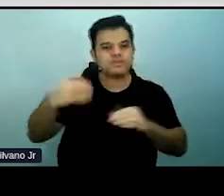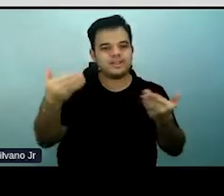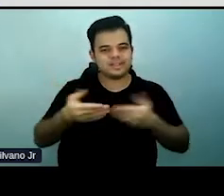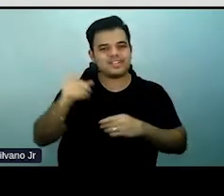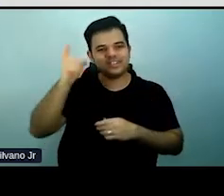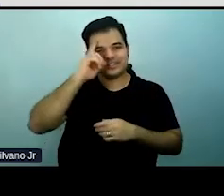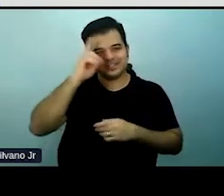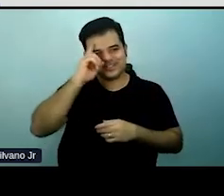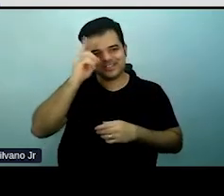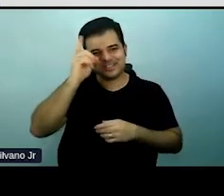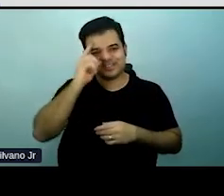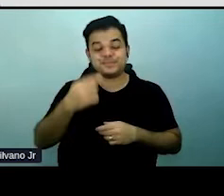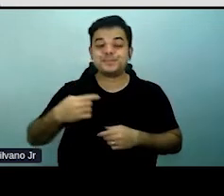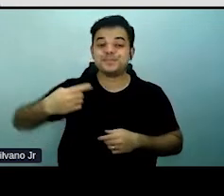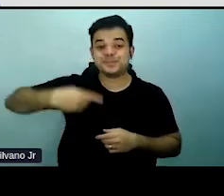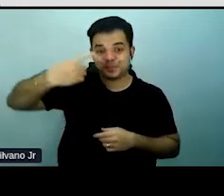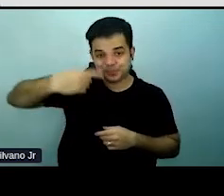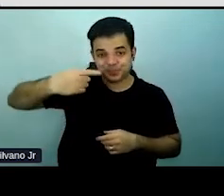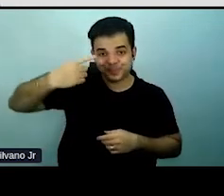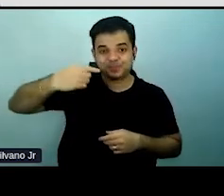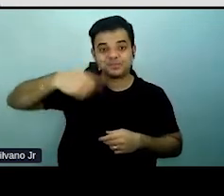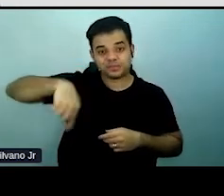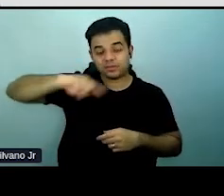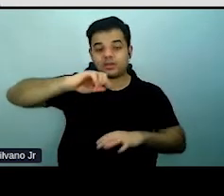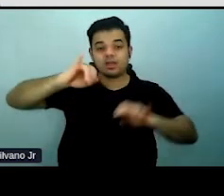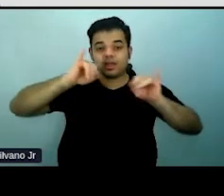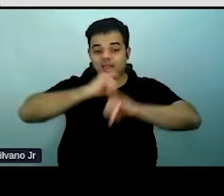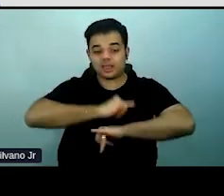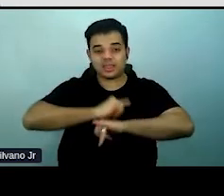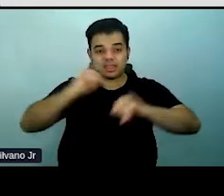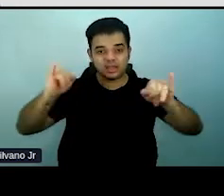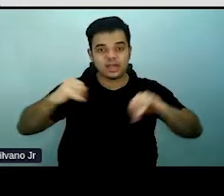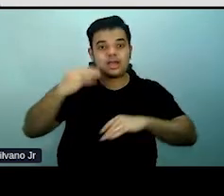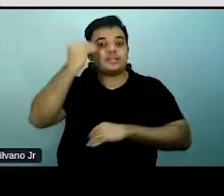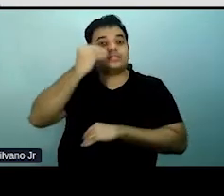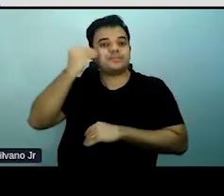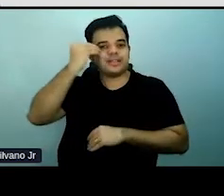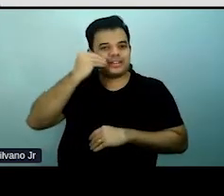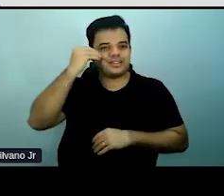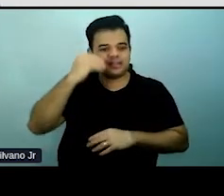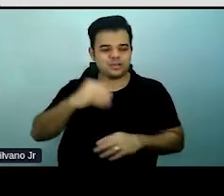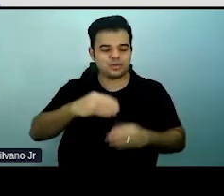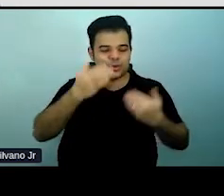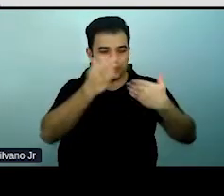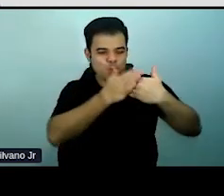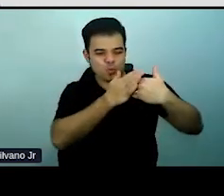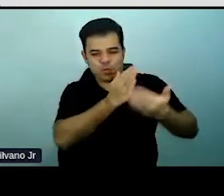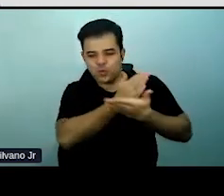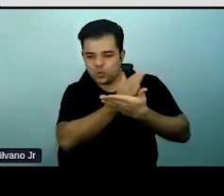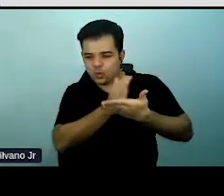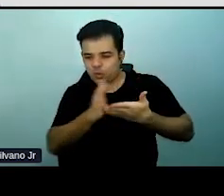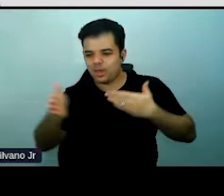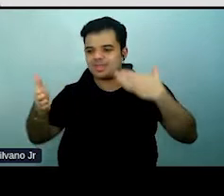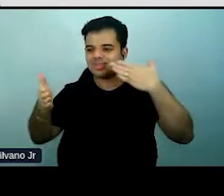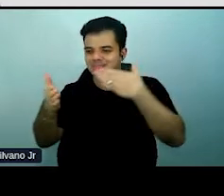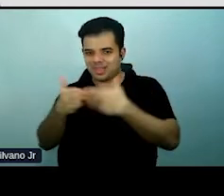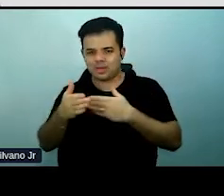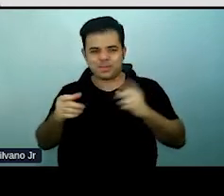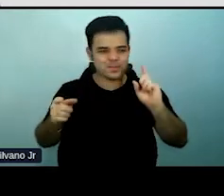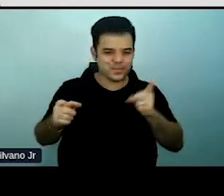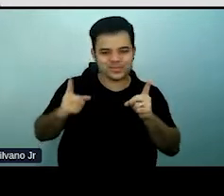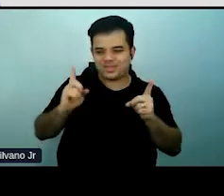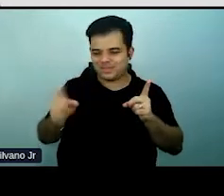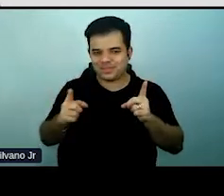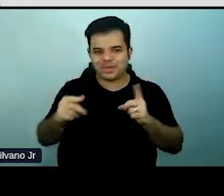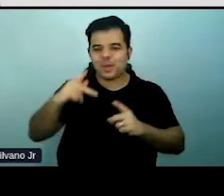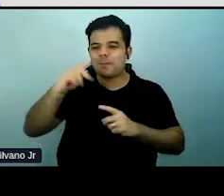dia, né? Então, primeiro também é falar sobre essa experiência de ponta a ponta das ações da nossa comunicação, né? Então, a gente